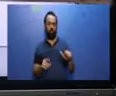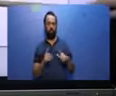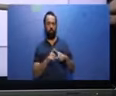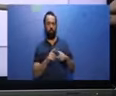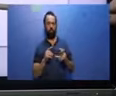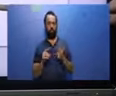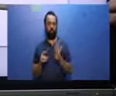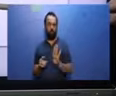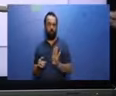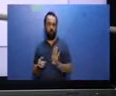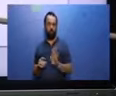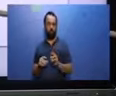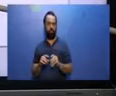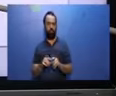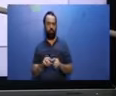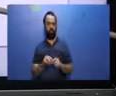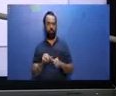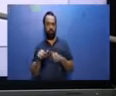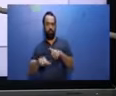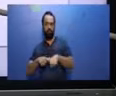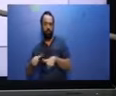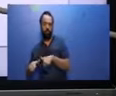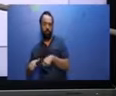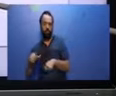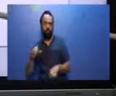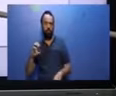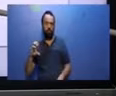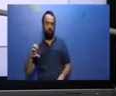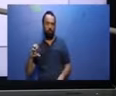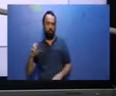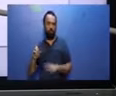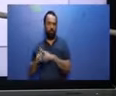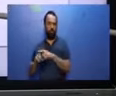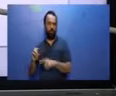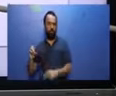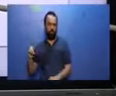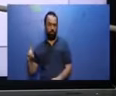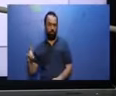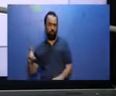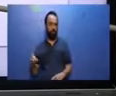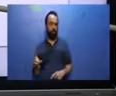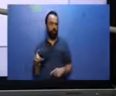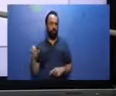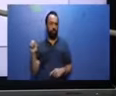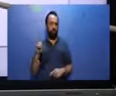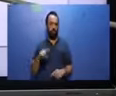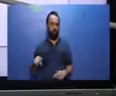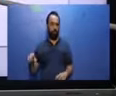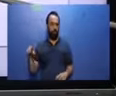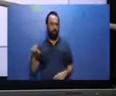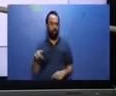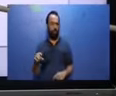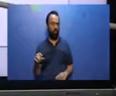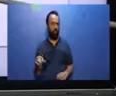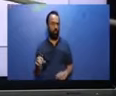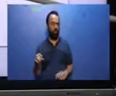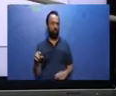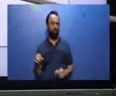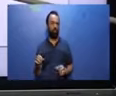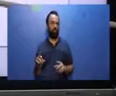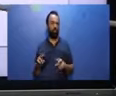+ b e vai resultar em ser mais de que significa que os produtos né eles estão